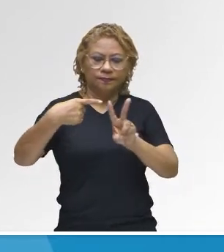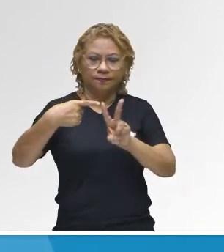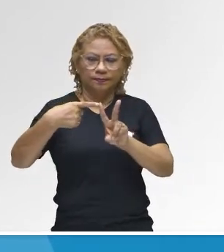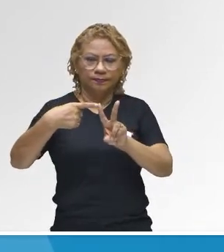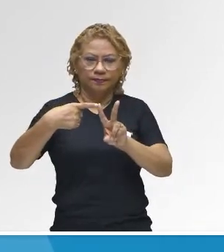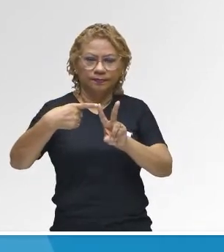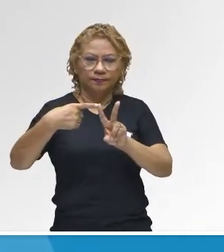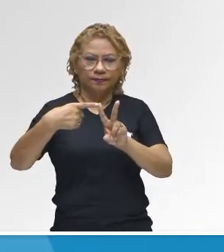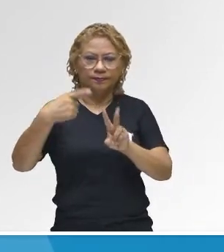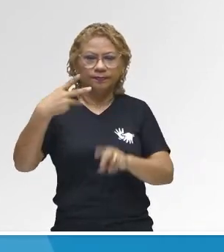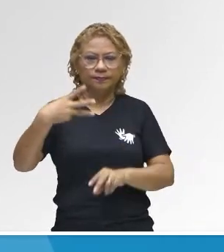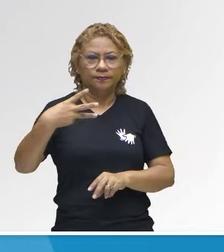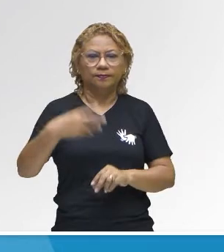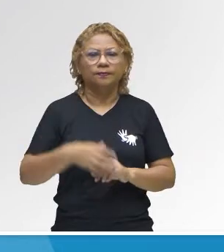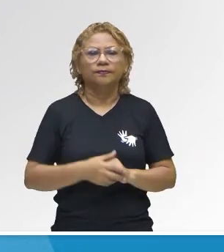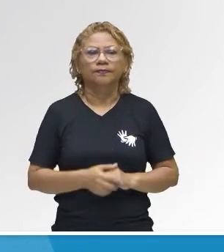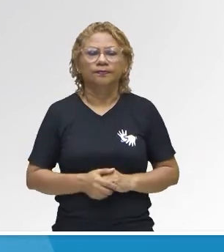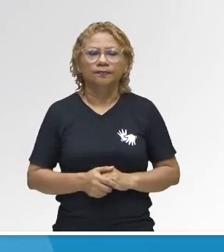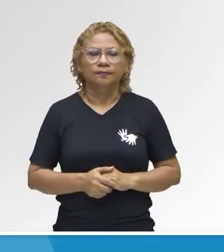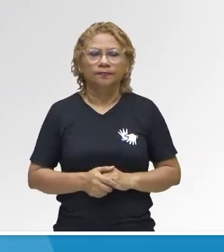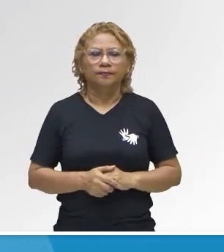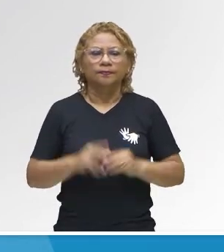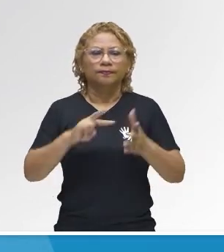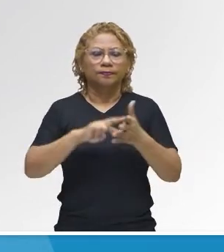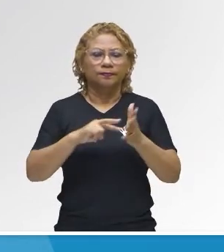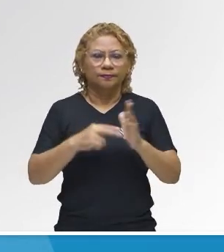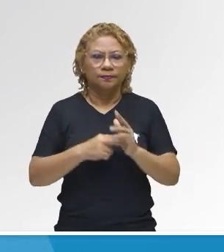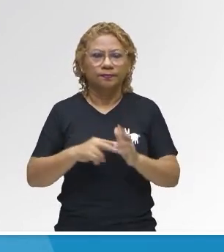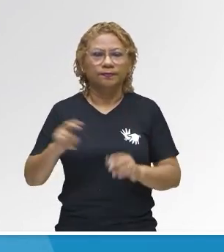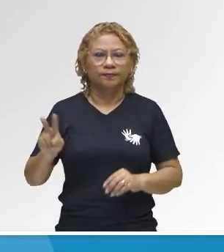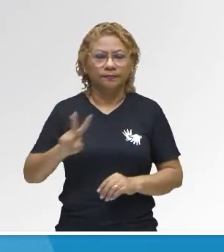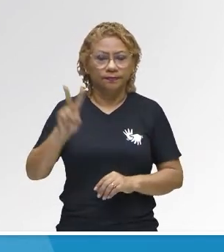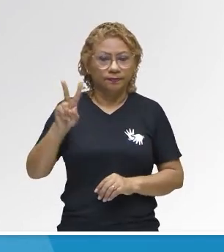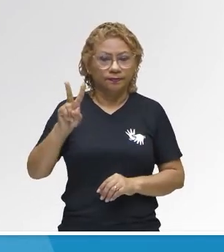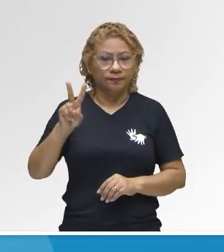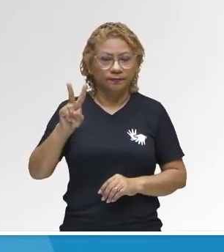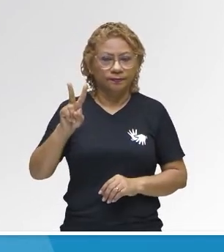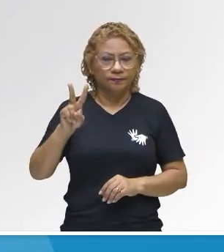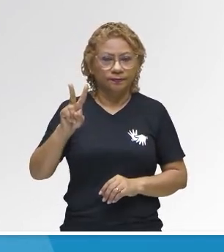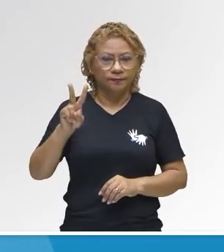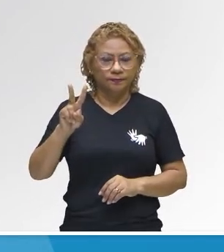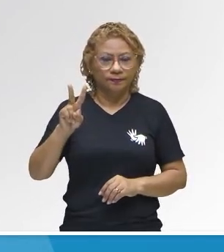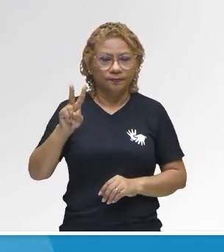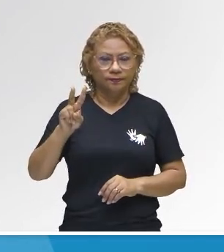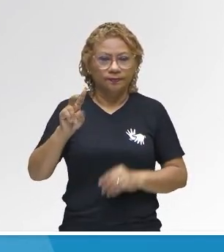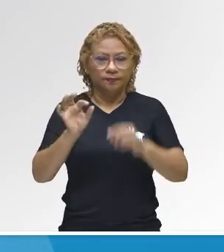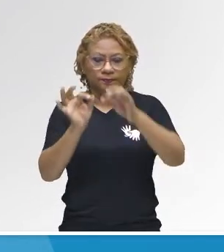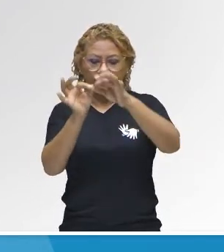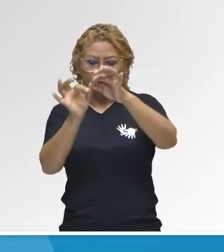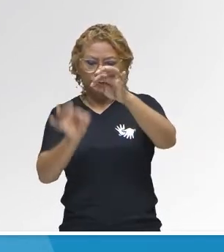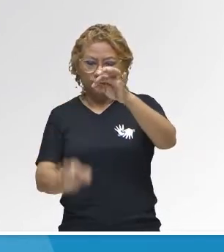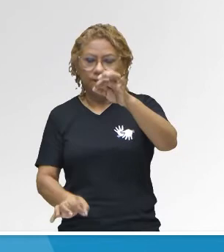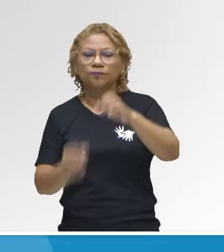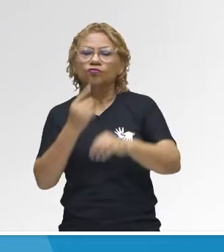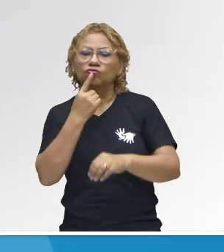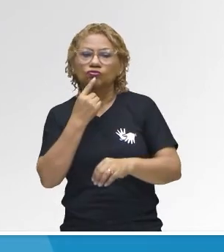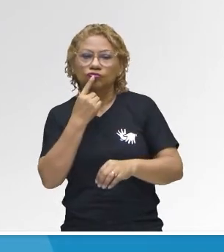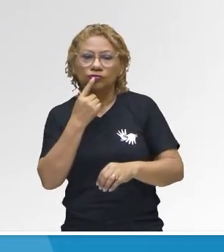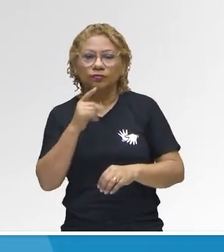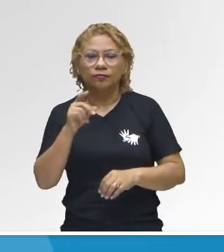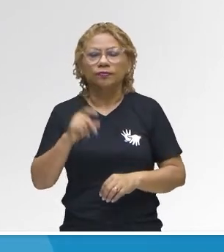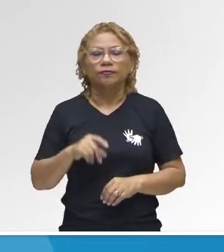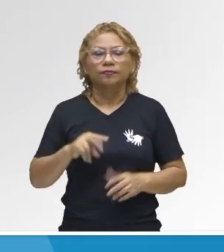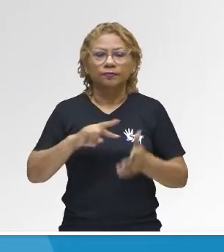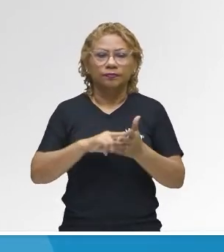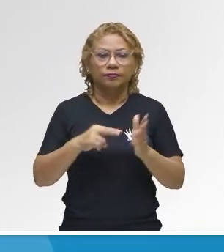3. Então, isso significa que o valor da tangente de 30 graus é raiz quadrada de 3 sobre 3.